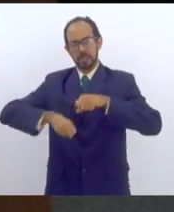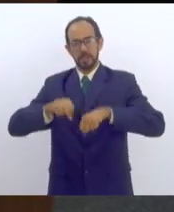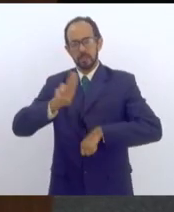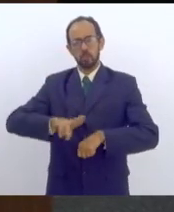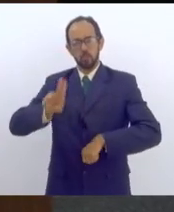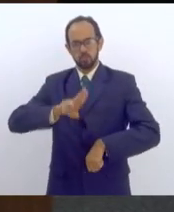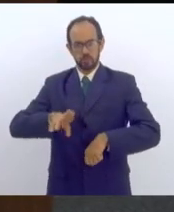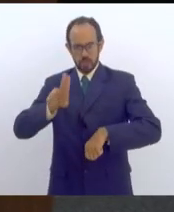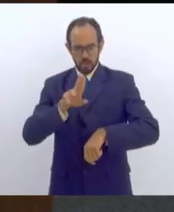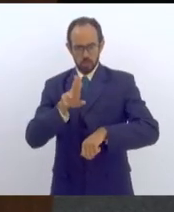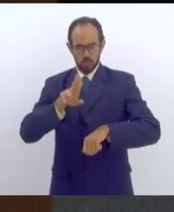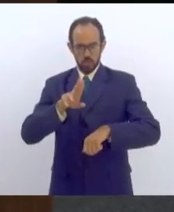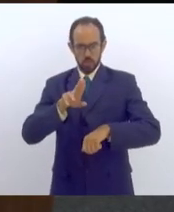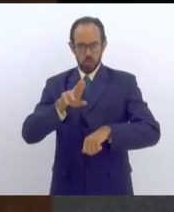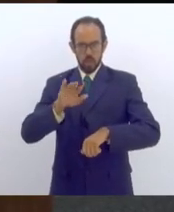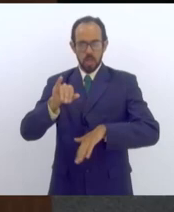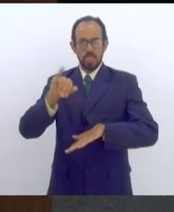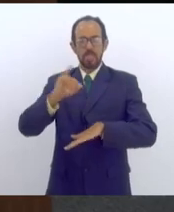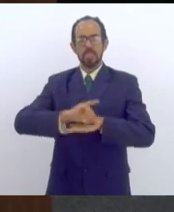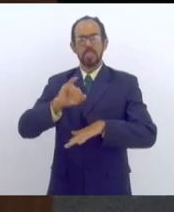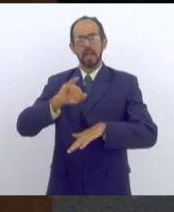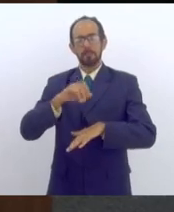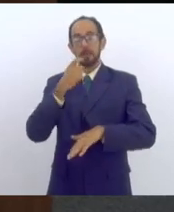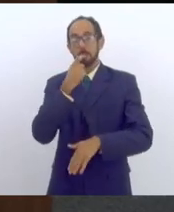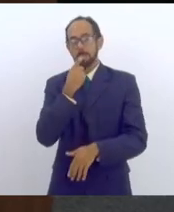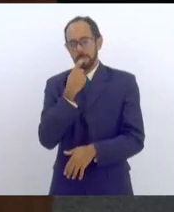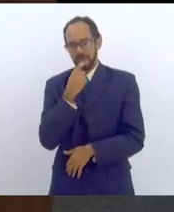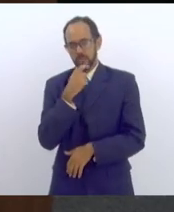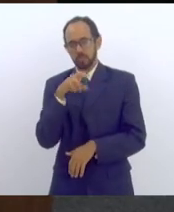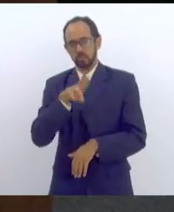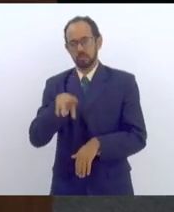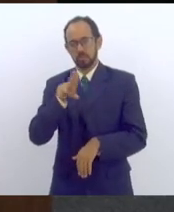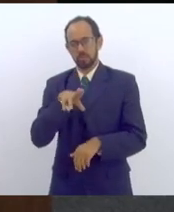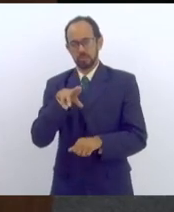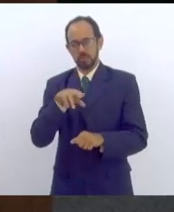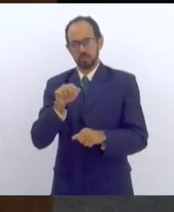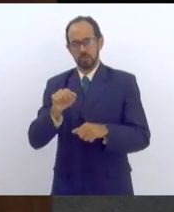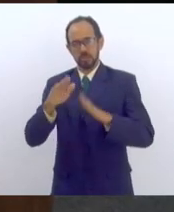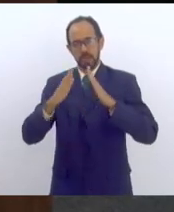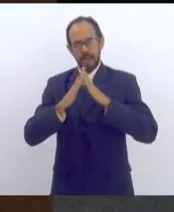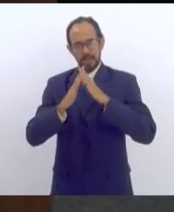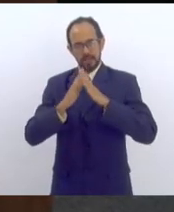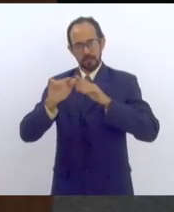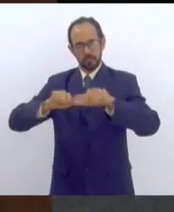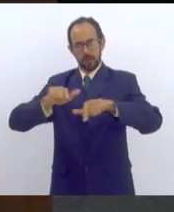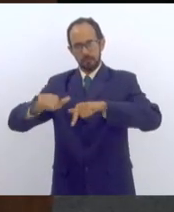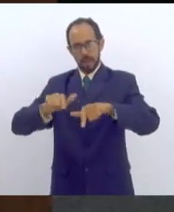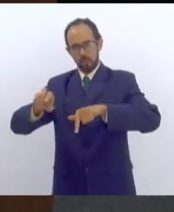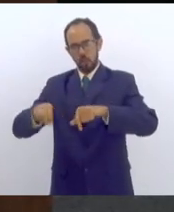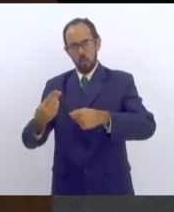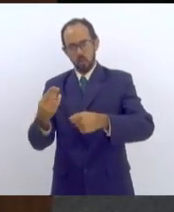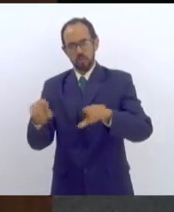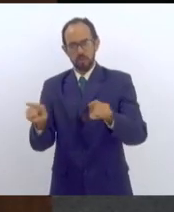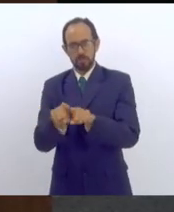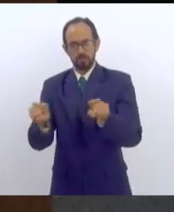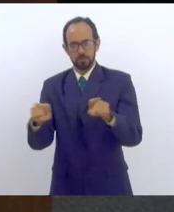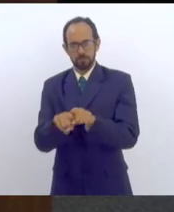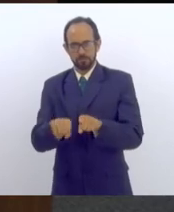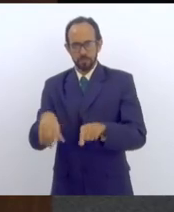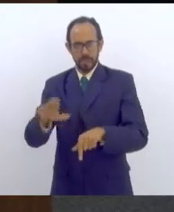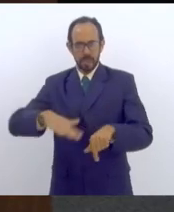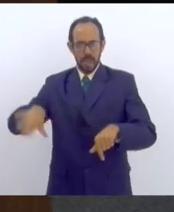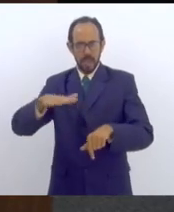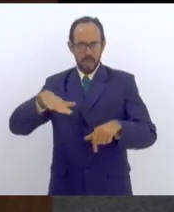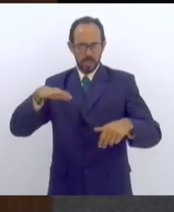de bicicleta exatamente no deslocamento de casa para o trabalho ou até exatamente também na área do